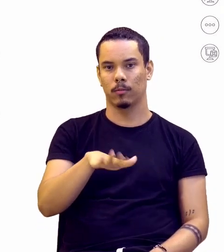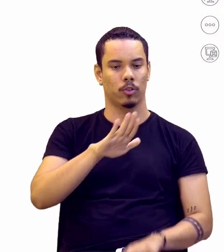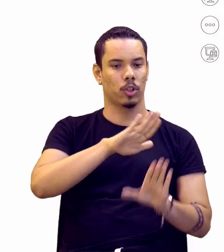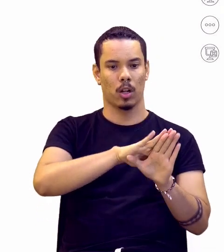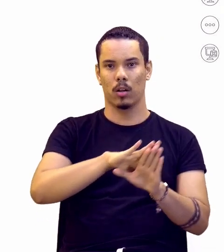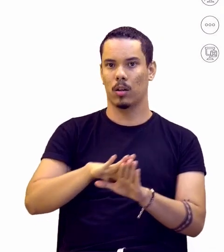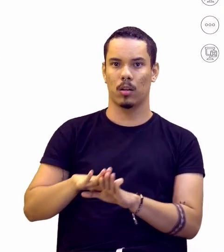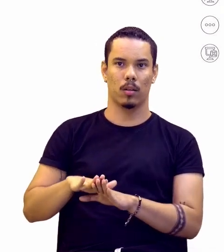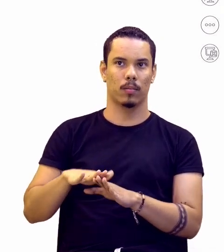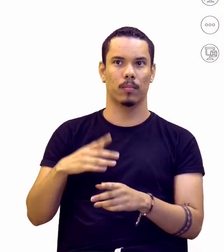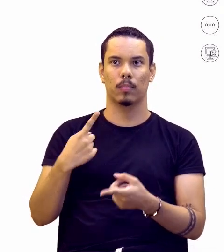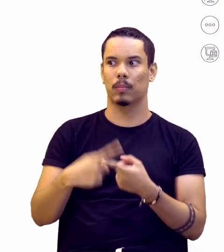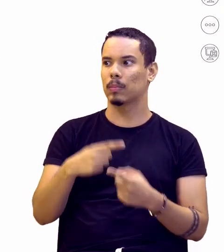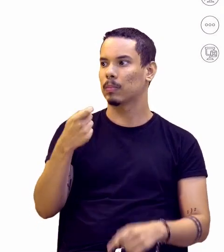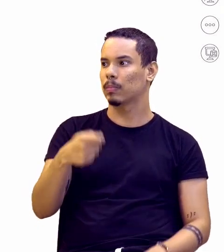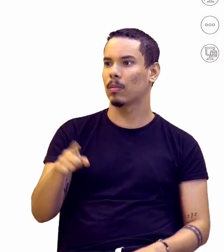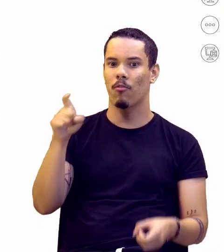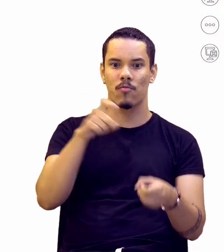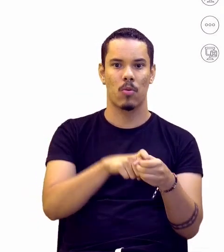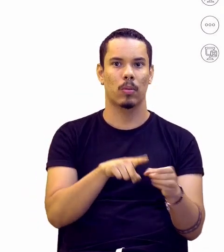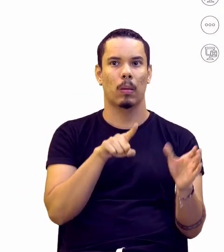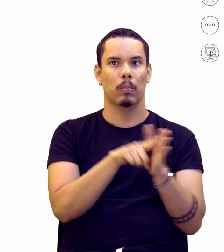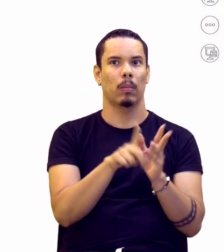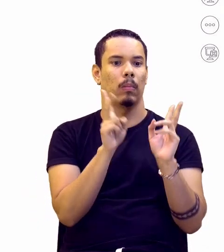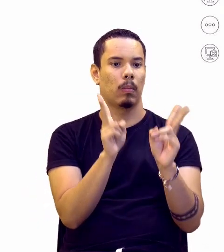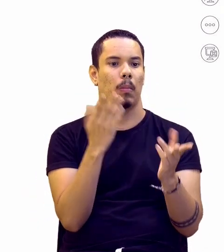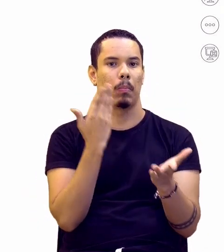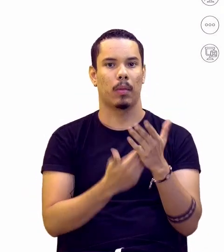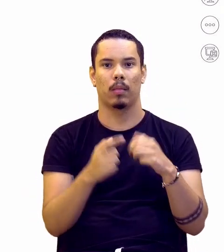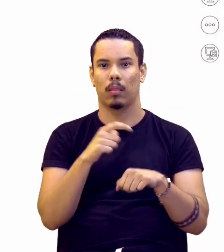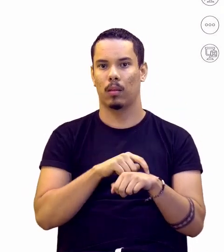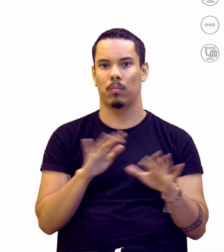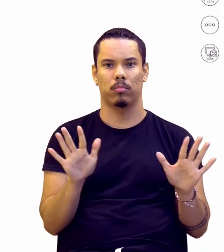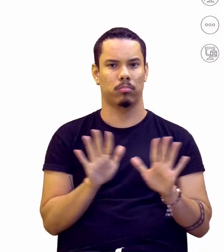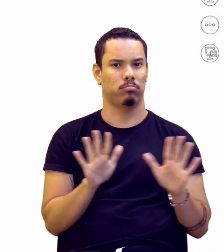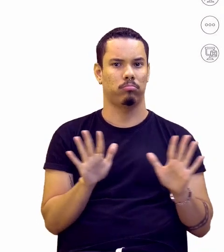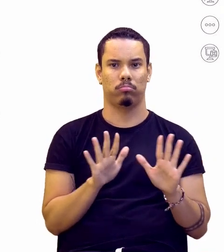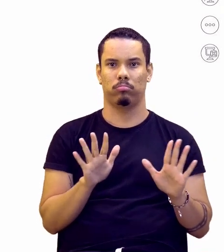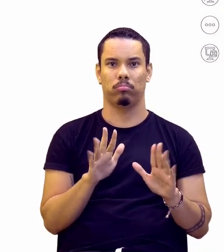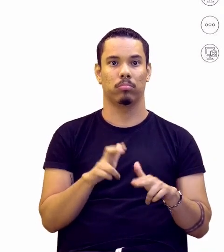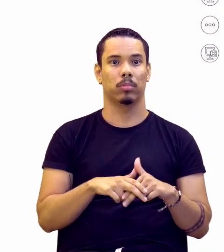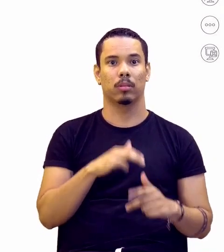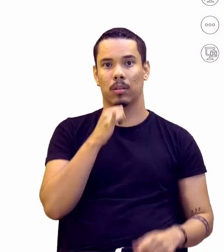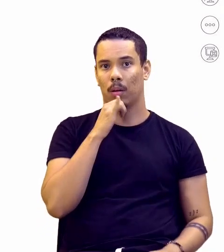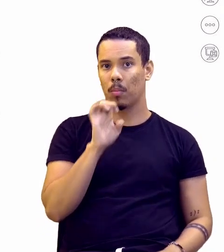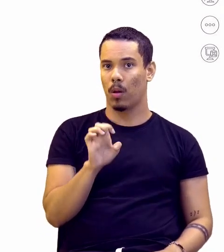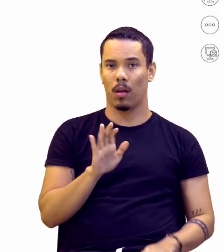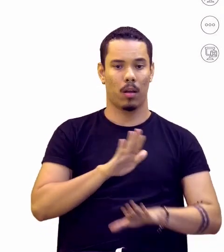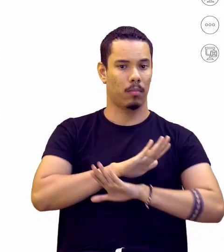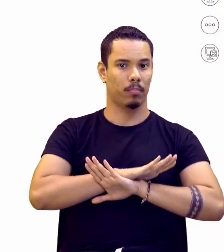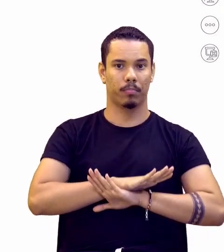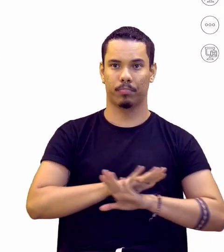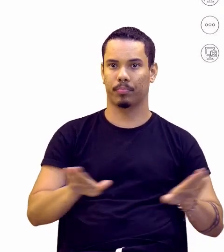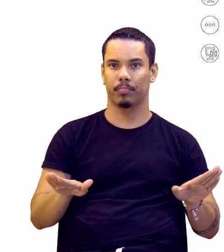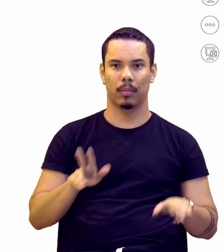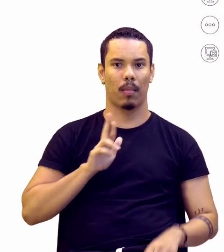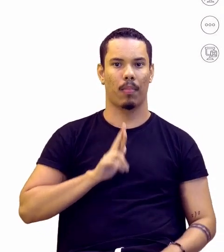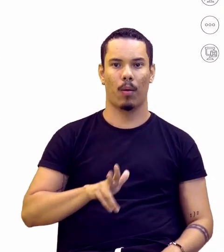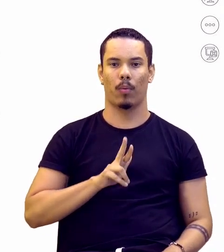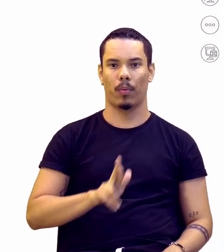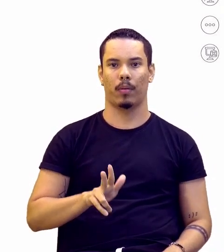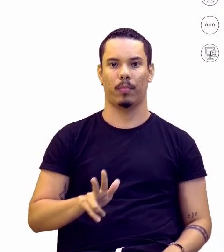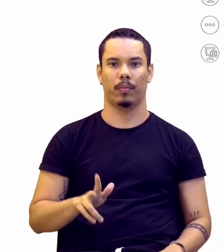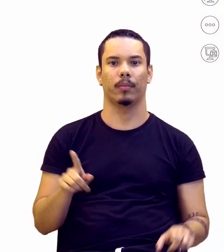não precisar mais voltar naquela questão, não perder tempo. Muito bem. Então, por exemplo, essa E aqui, ó, ele já cortou. Eliminou. E ele